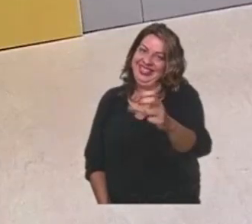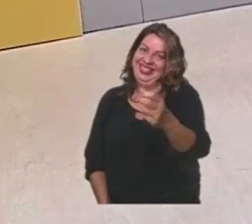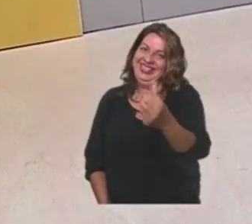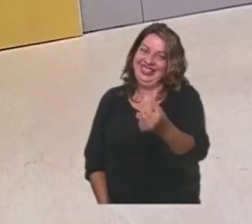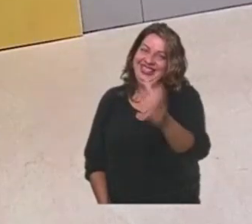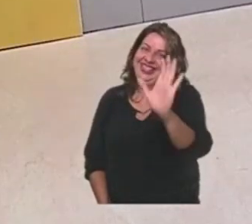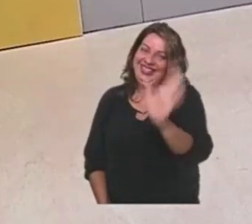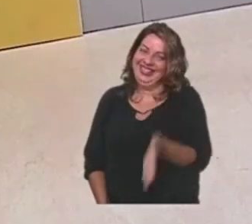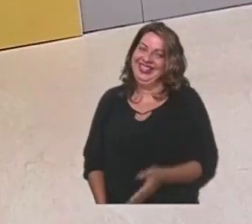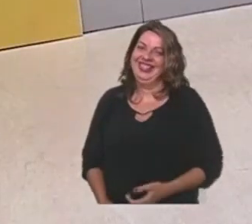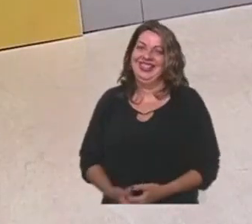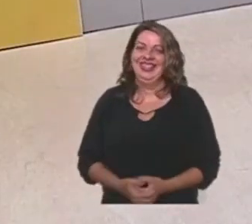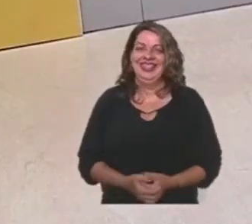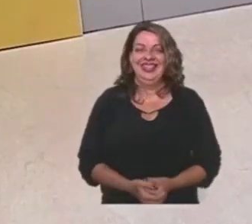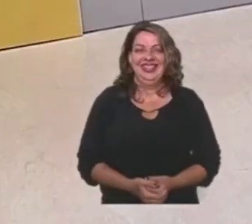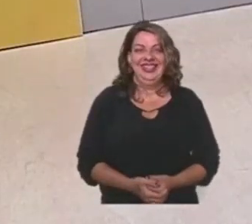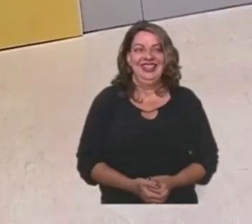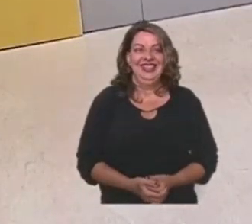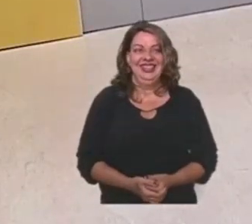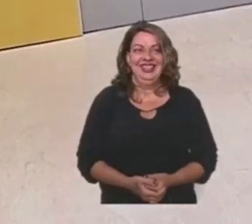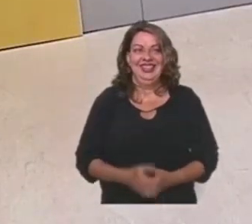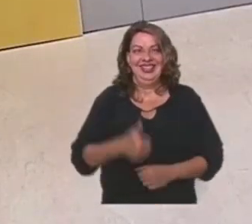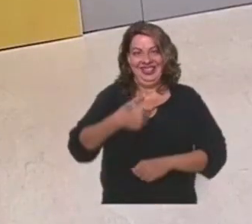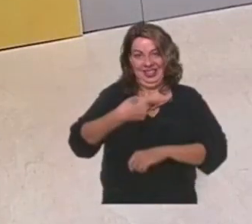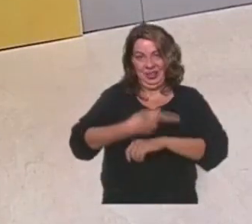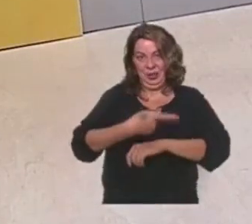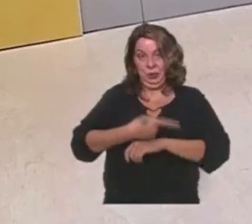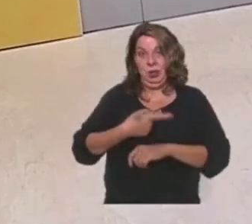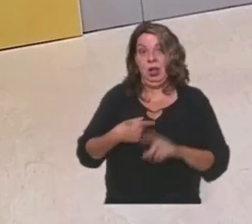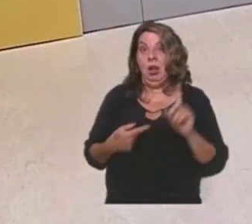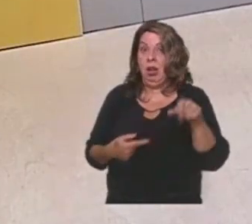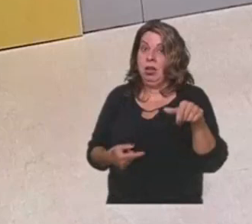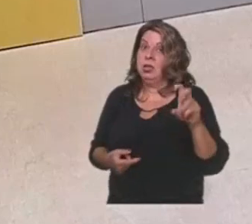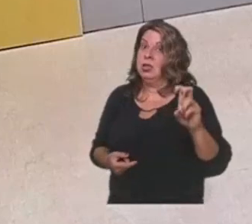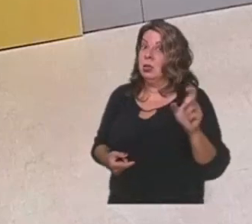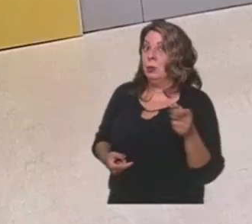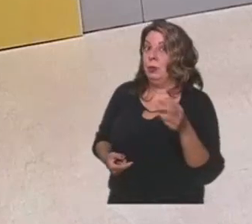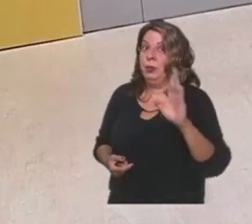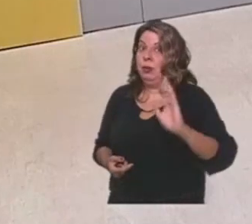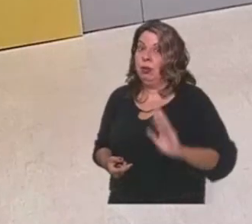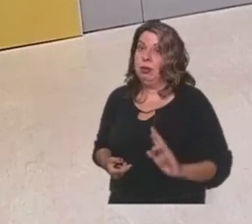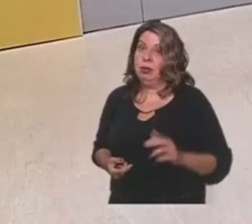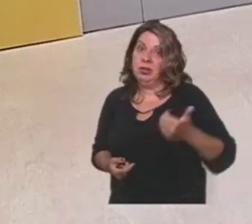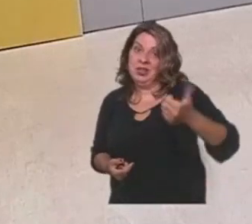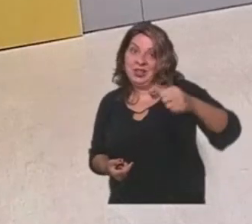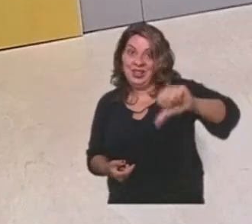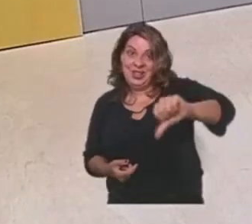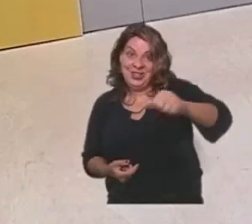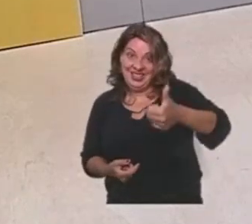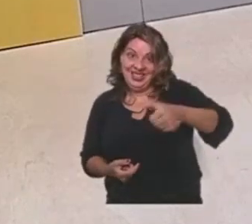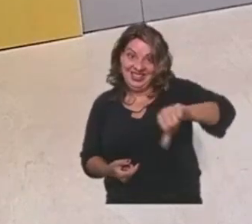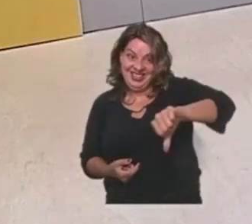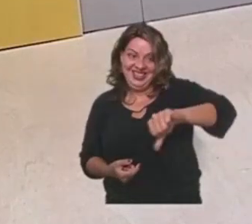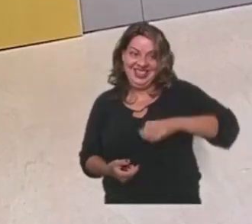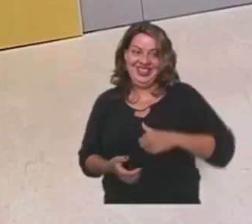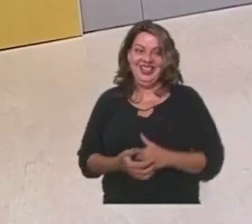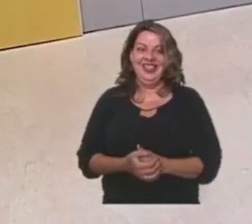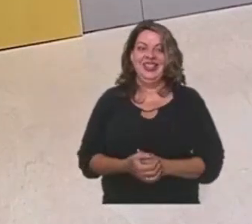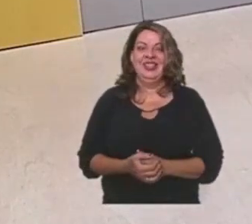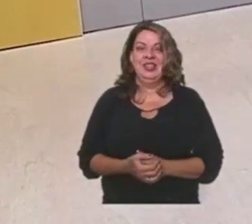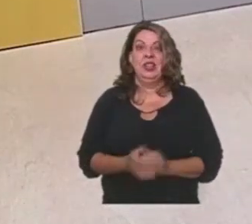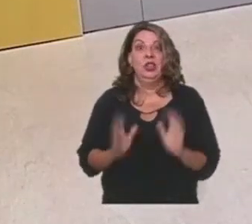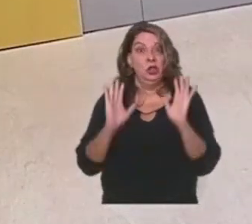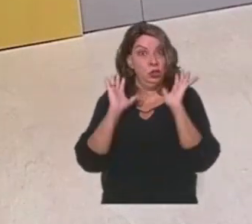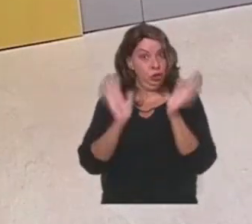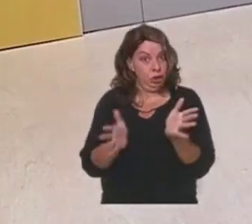tá valendo 56. Nosso primeiro prêmio é de 5 mil reais. 19, marque 19, 19.